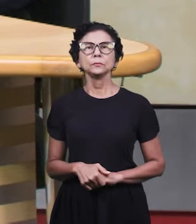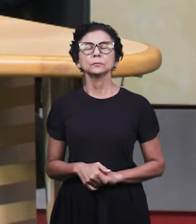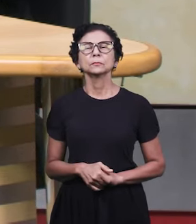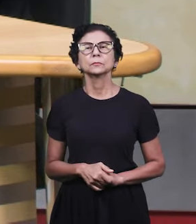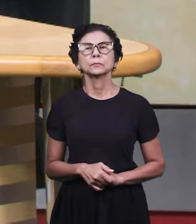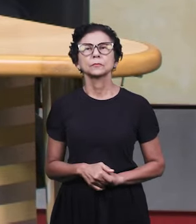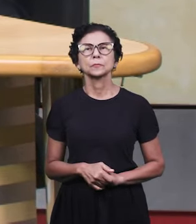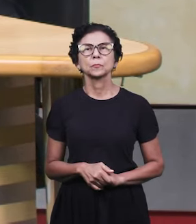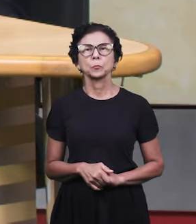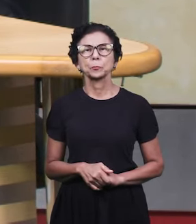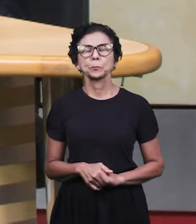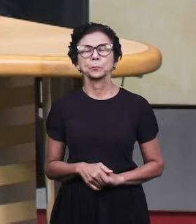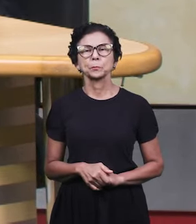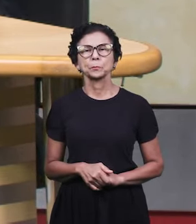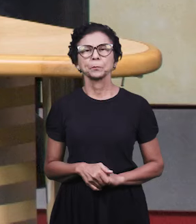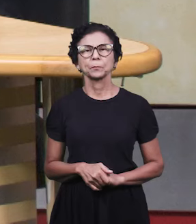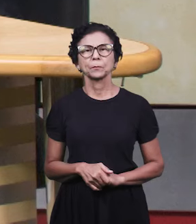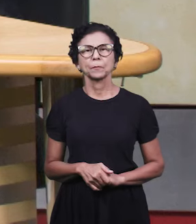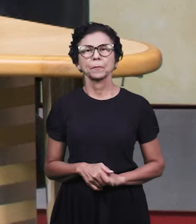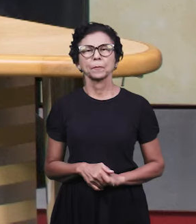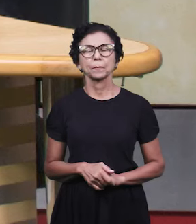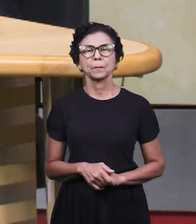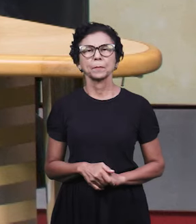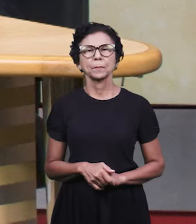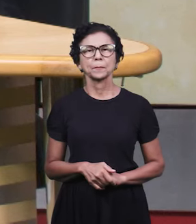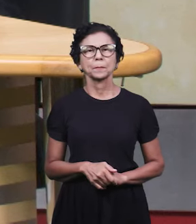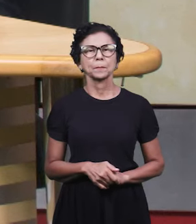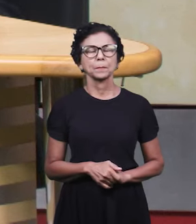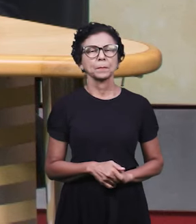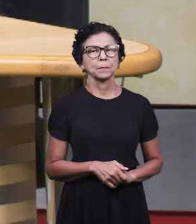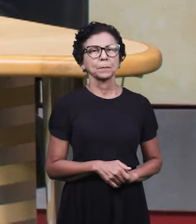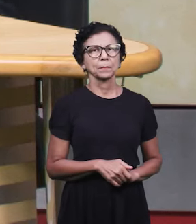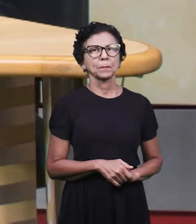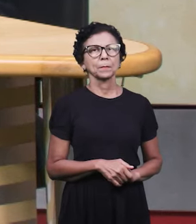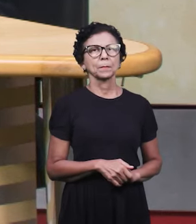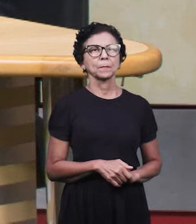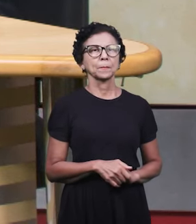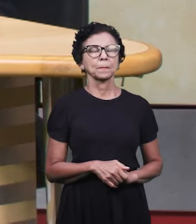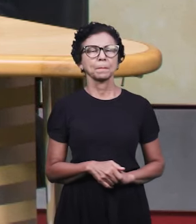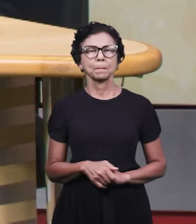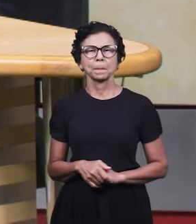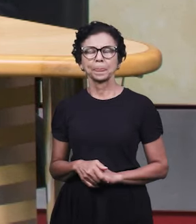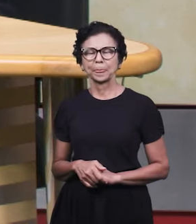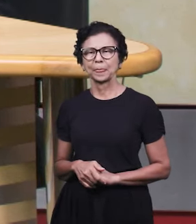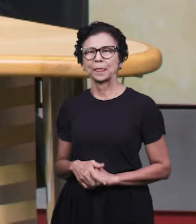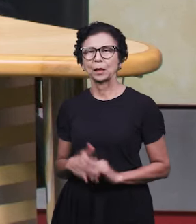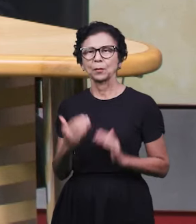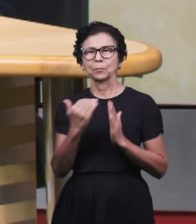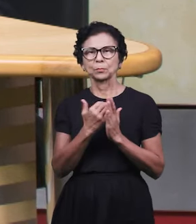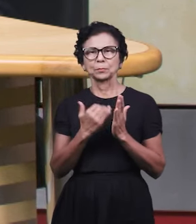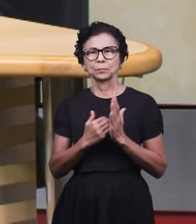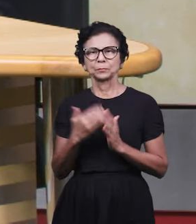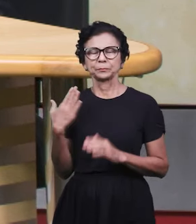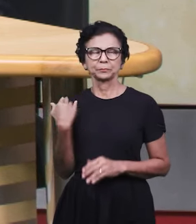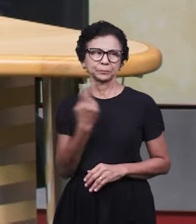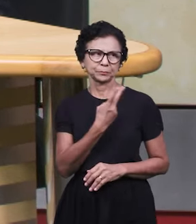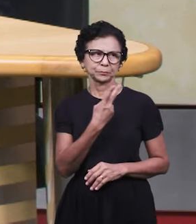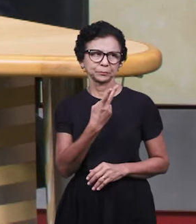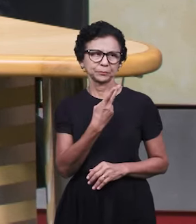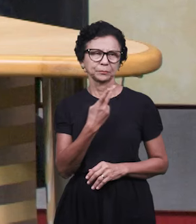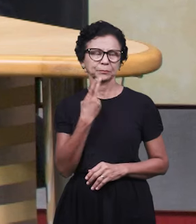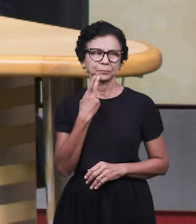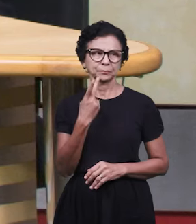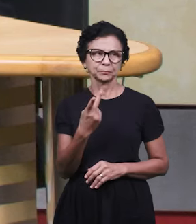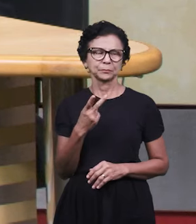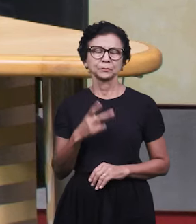outra... No evento primeiro, nós falamos, o pastor Marcelo falou, depois o Wallace também falou,